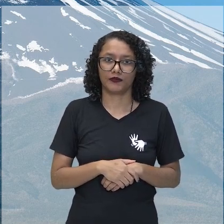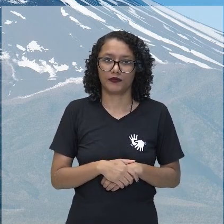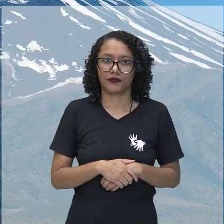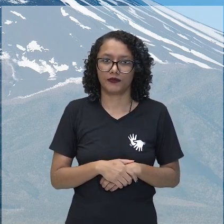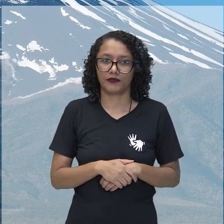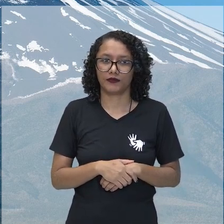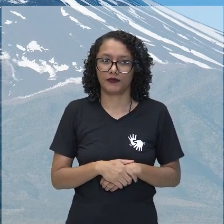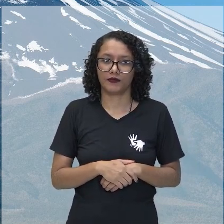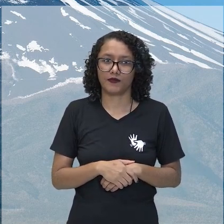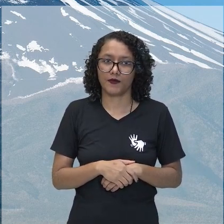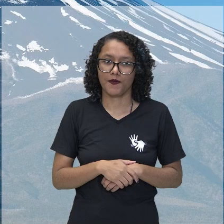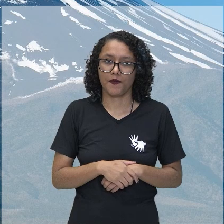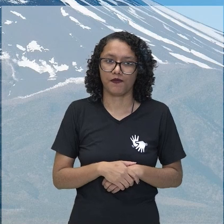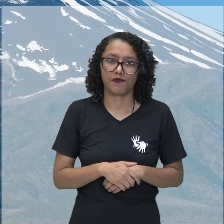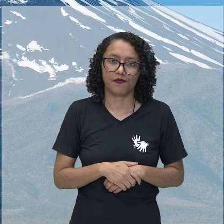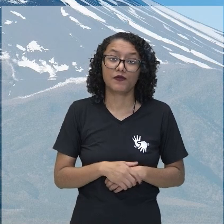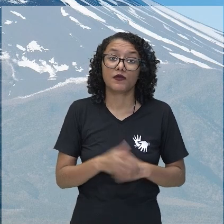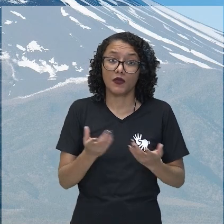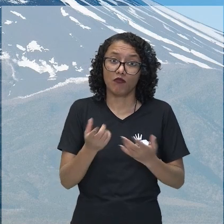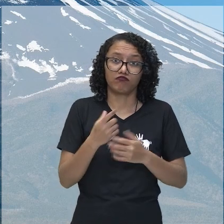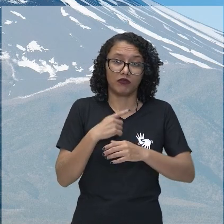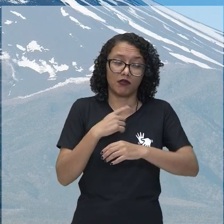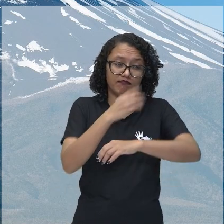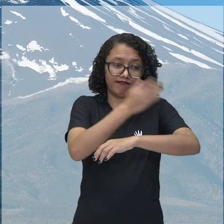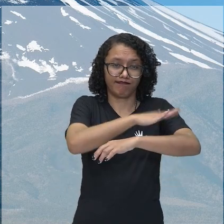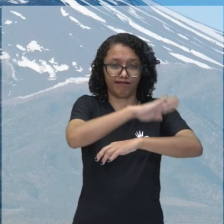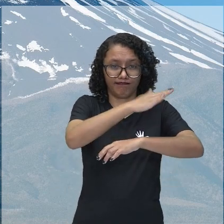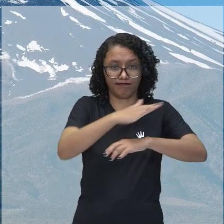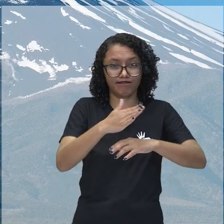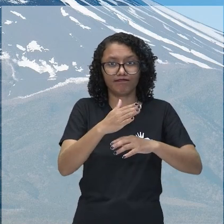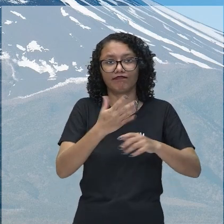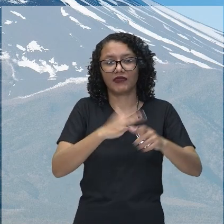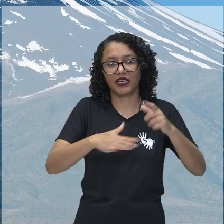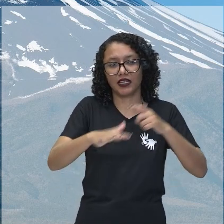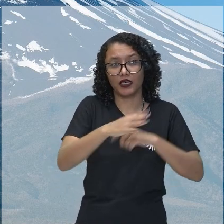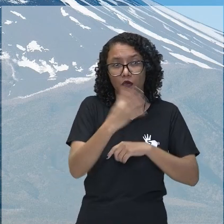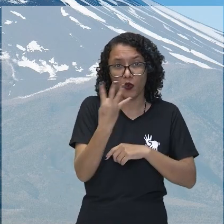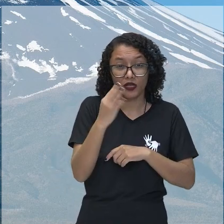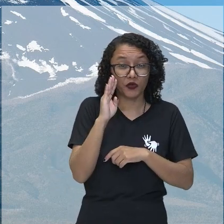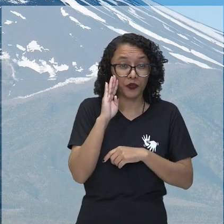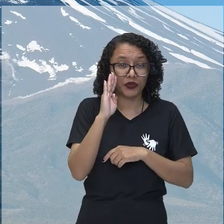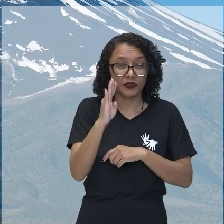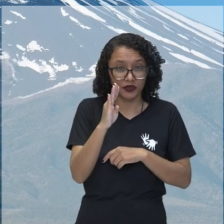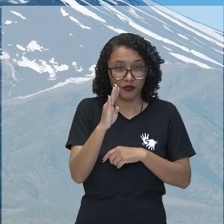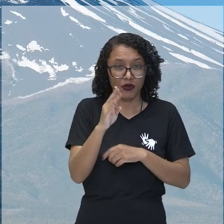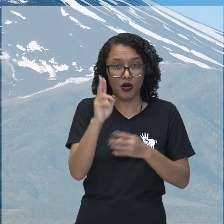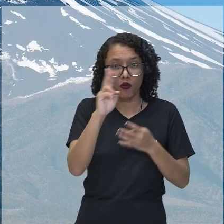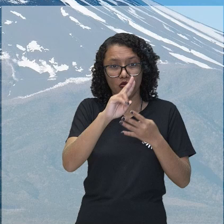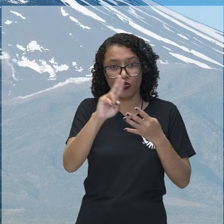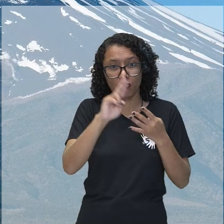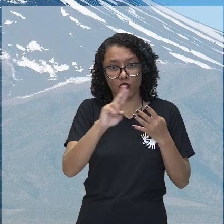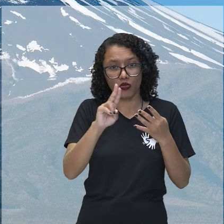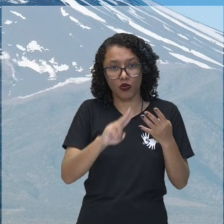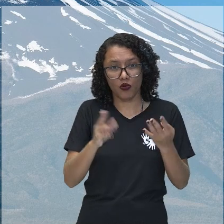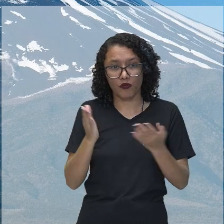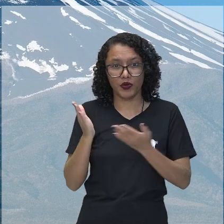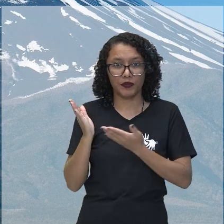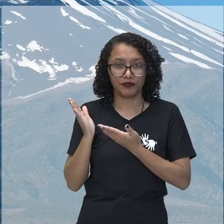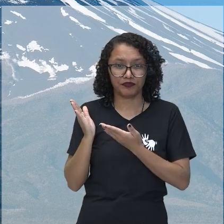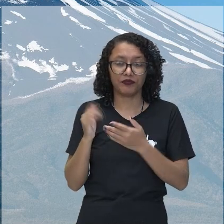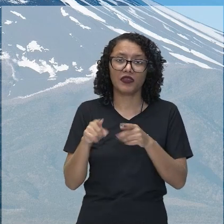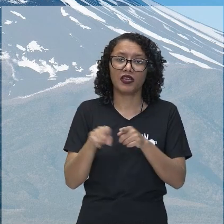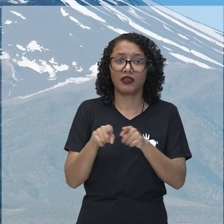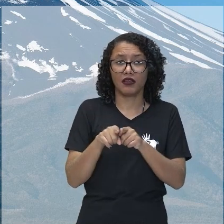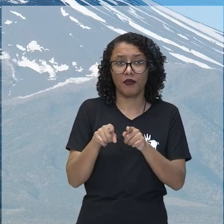arquipélago montanhoso, composto aí por 4 ilhas principais, Honshu, Hokkaido, Kyushu e Shikoku, e